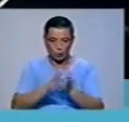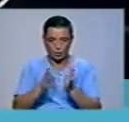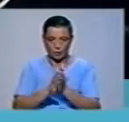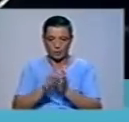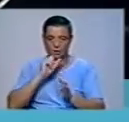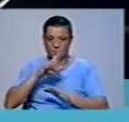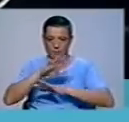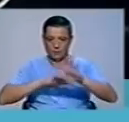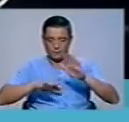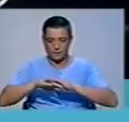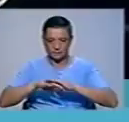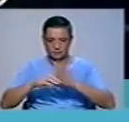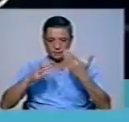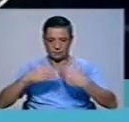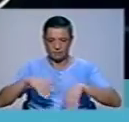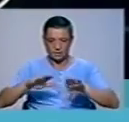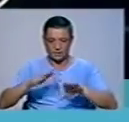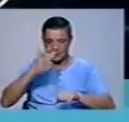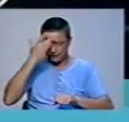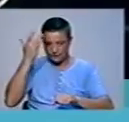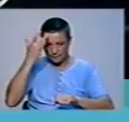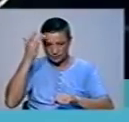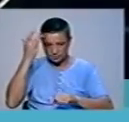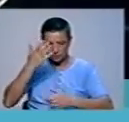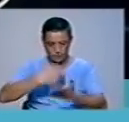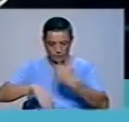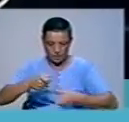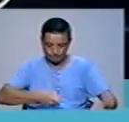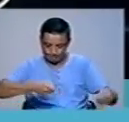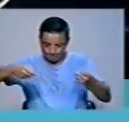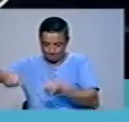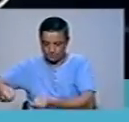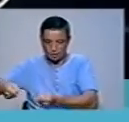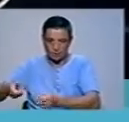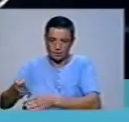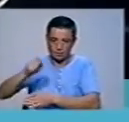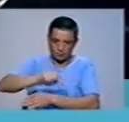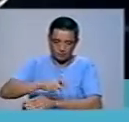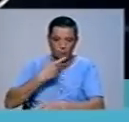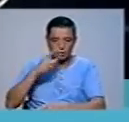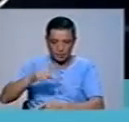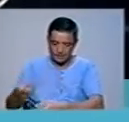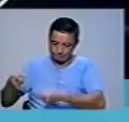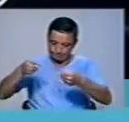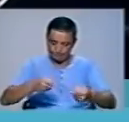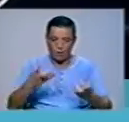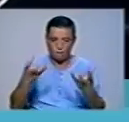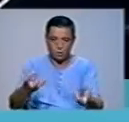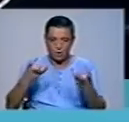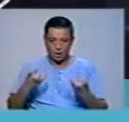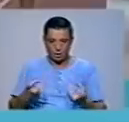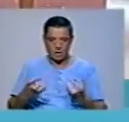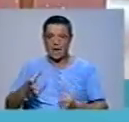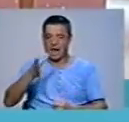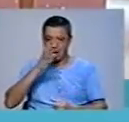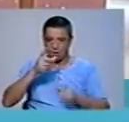ser feito diretamente no lume, mas para nos facilitar, eu costumo retirar o tacho, colocar a farinha e depois voltar então a levar o tacho ao lume. Já estamos a ver que a água já